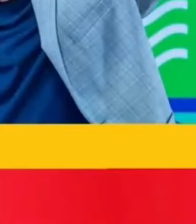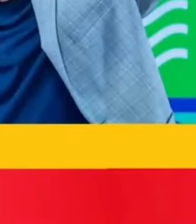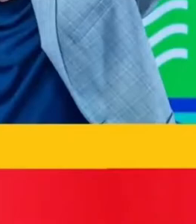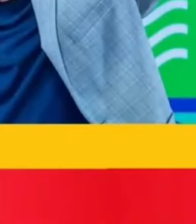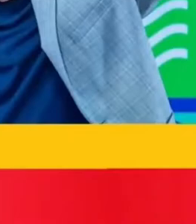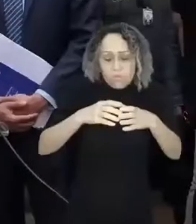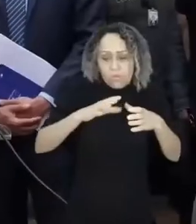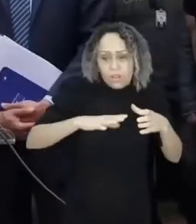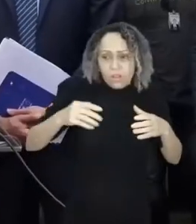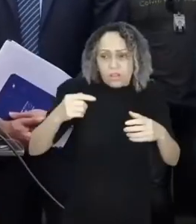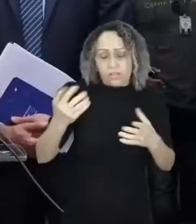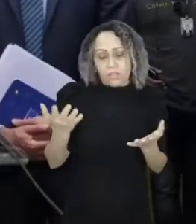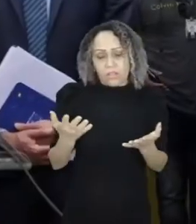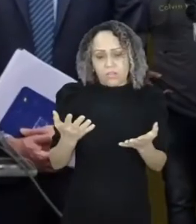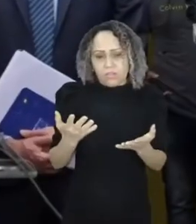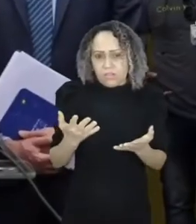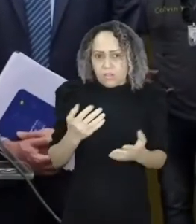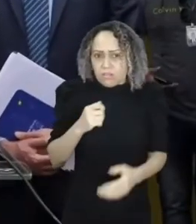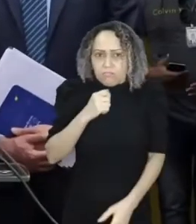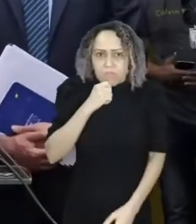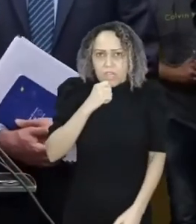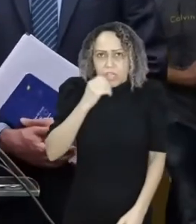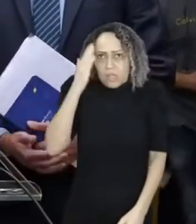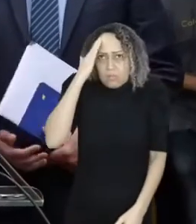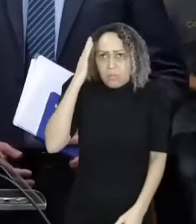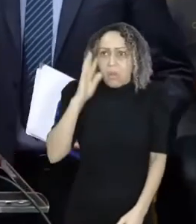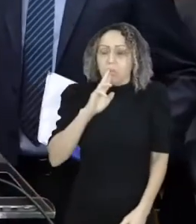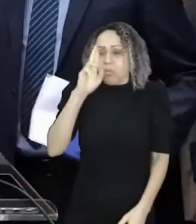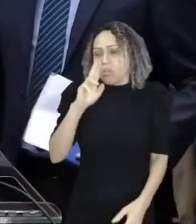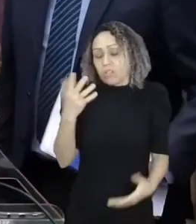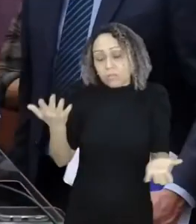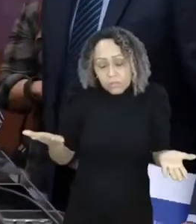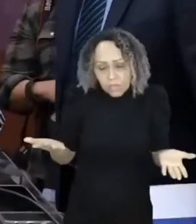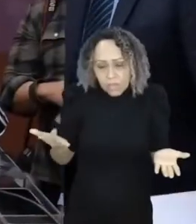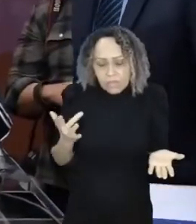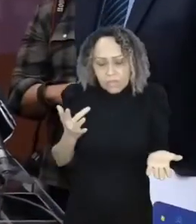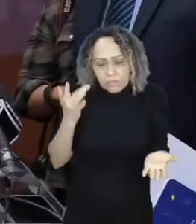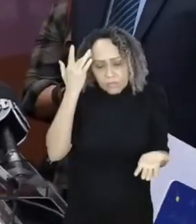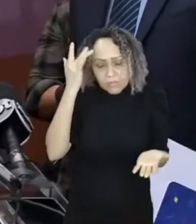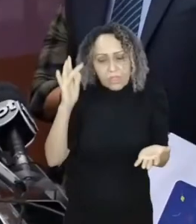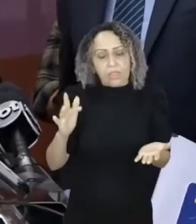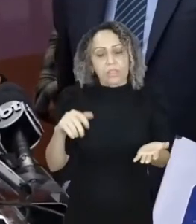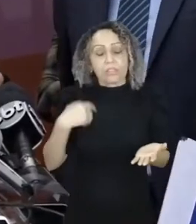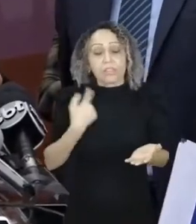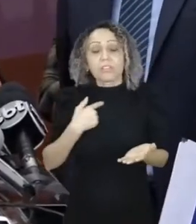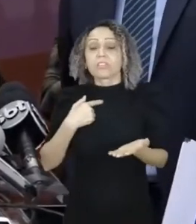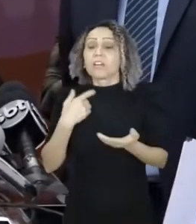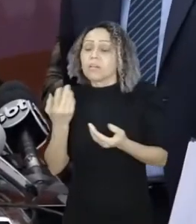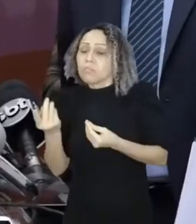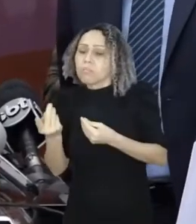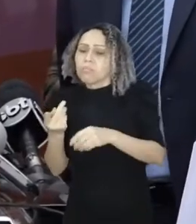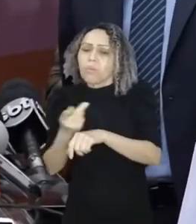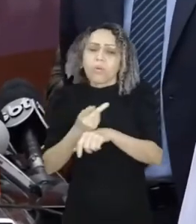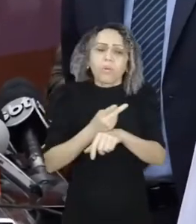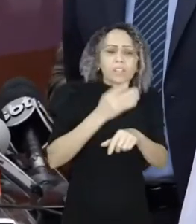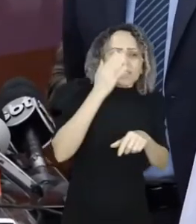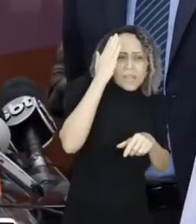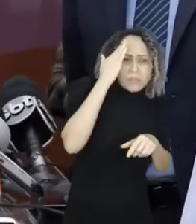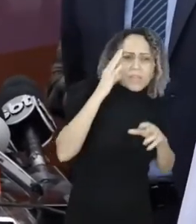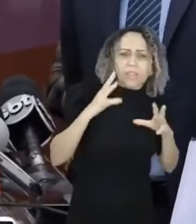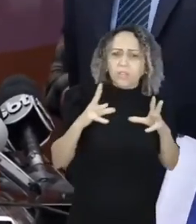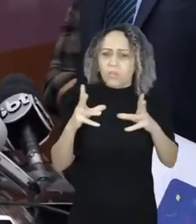algo que eu ainda não tenho. Então, está sendo feito um estudo minucioso do orçamento, das demandas, do que precisa, para a gente depois se